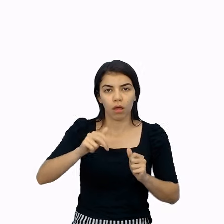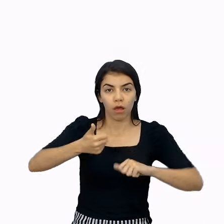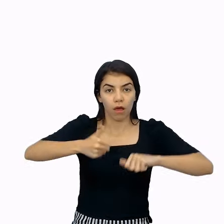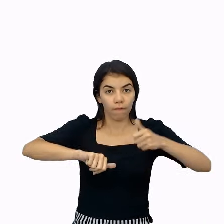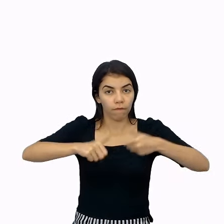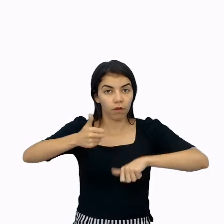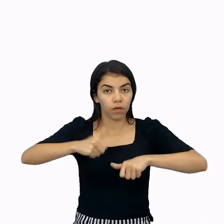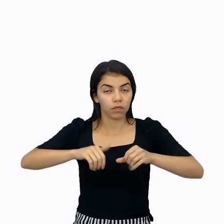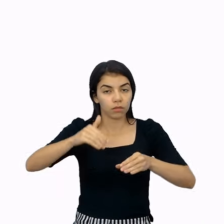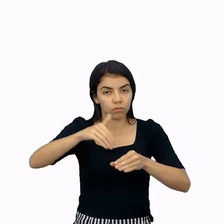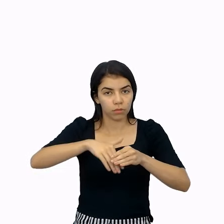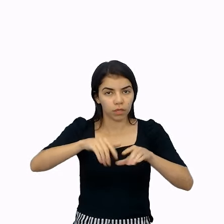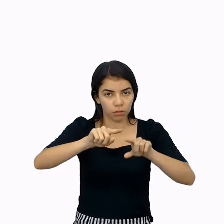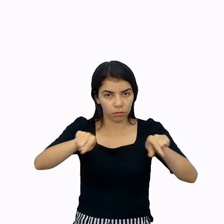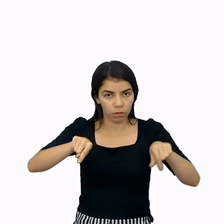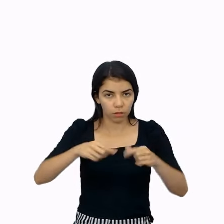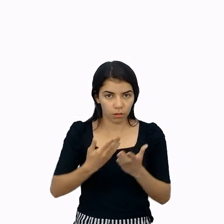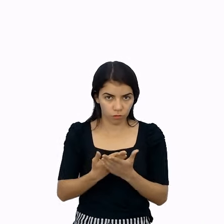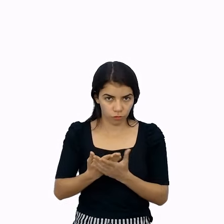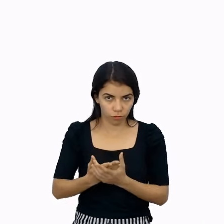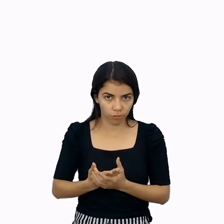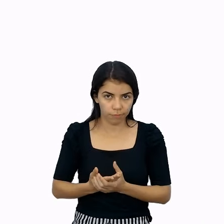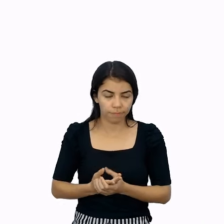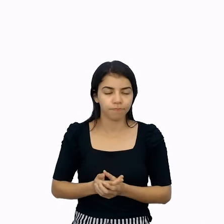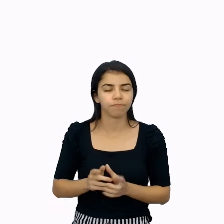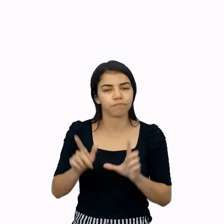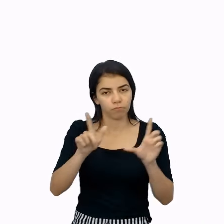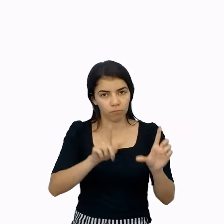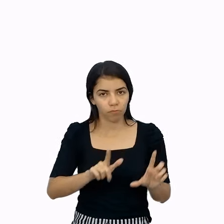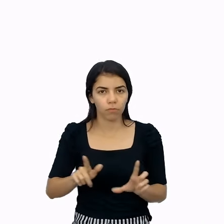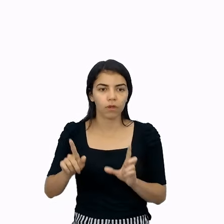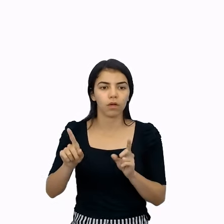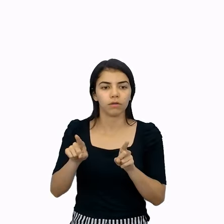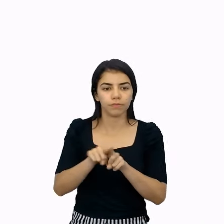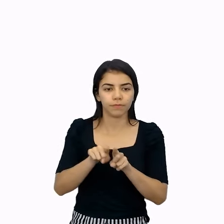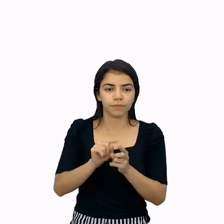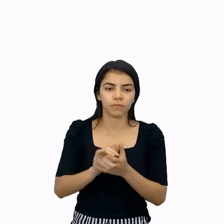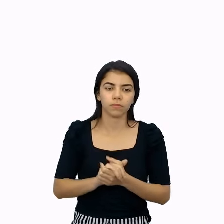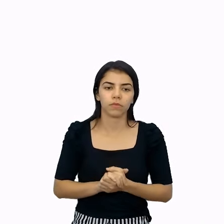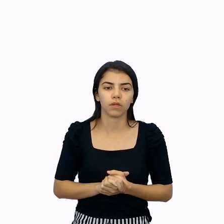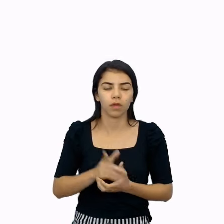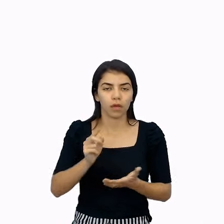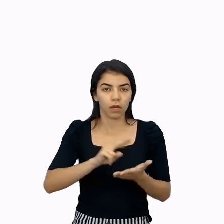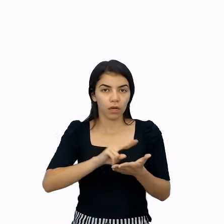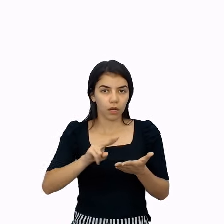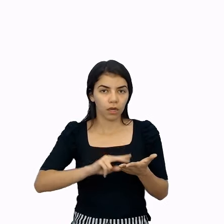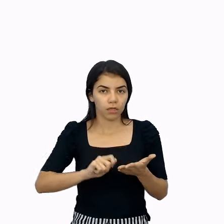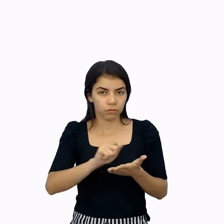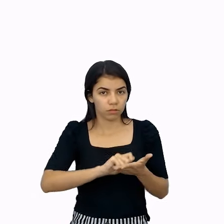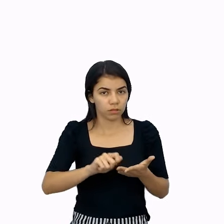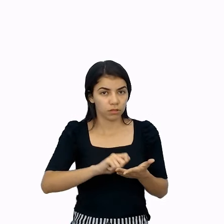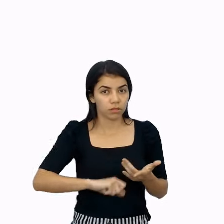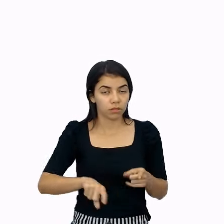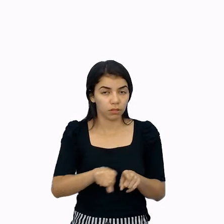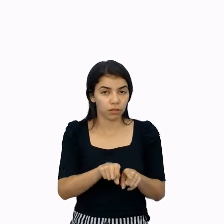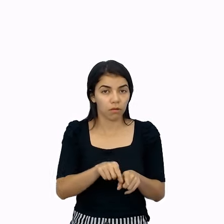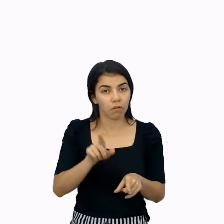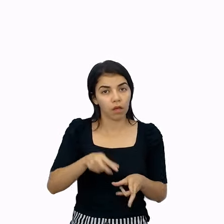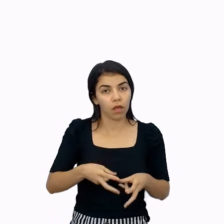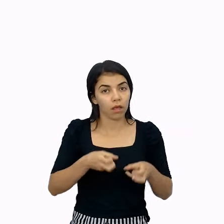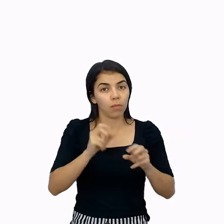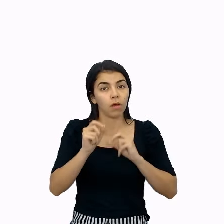avaliativo em sala de aula. A seguir, nós vamos olhar como a leitura e a escrita, sob essa ótica